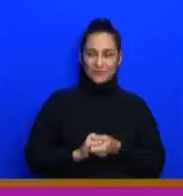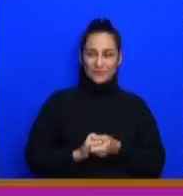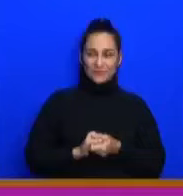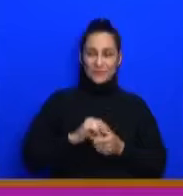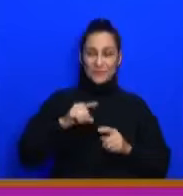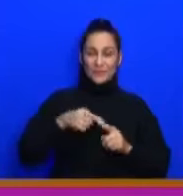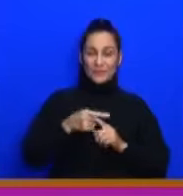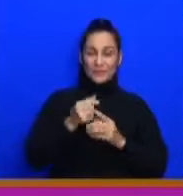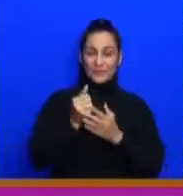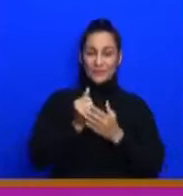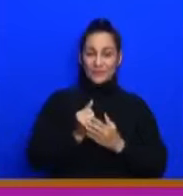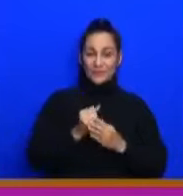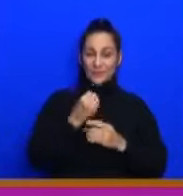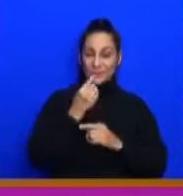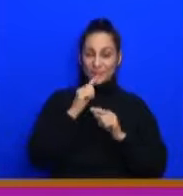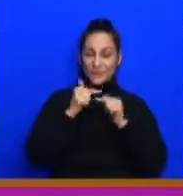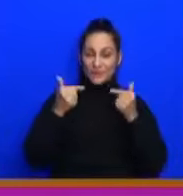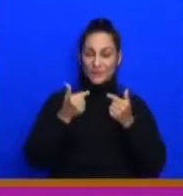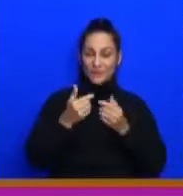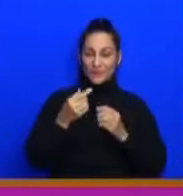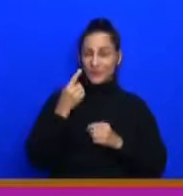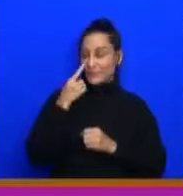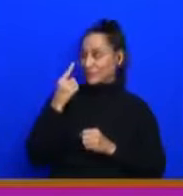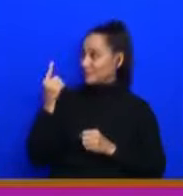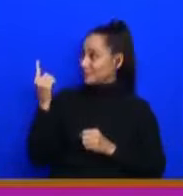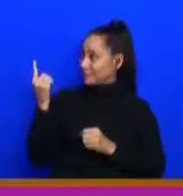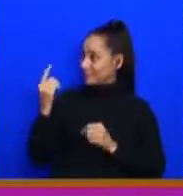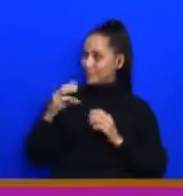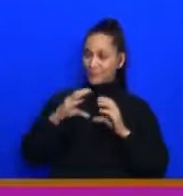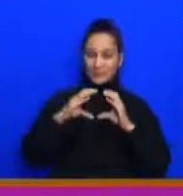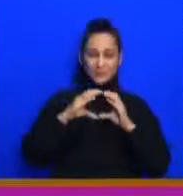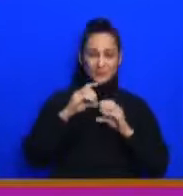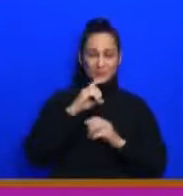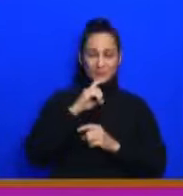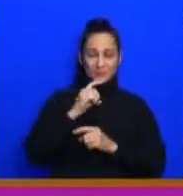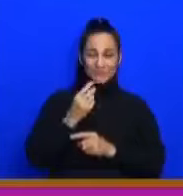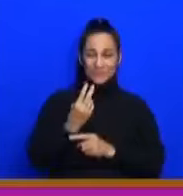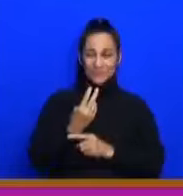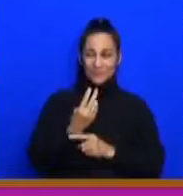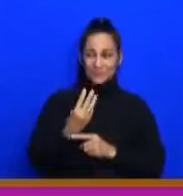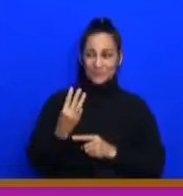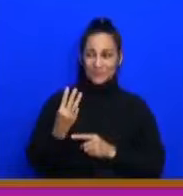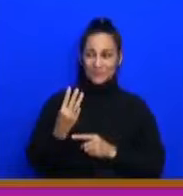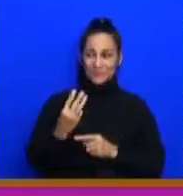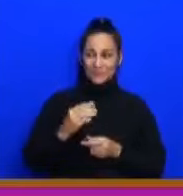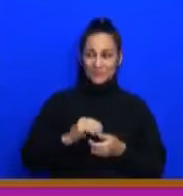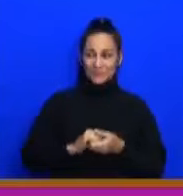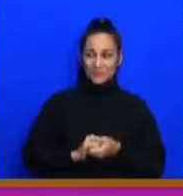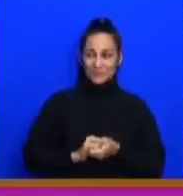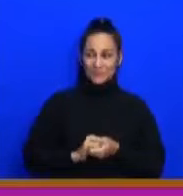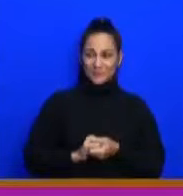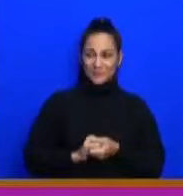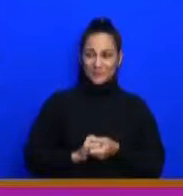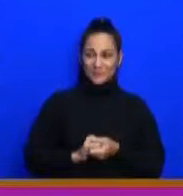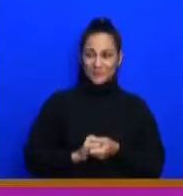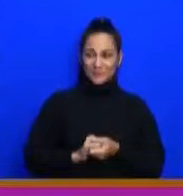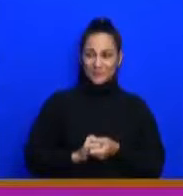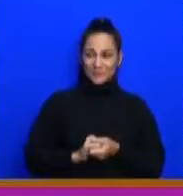Mais um número chegando. Boa sorte para você. Bola verde 23. Verde número 23.